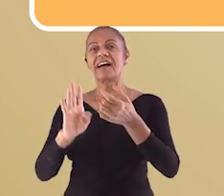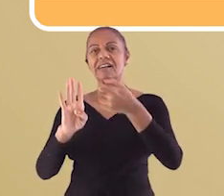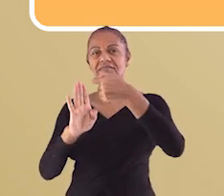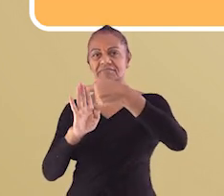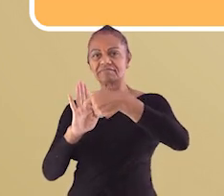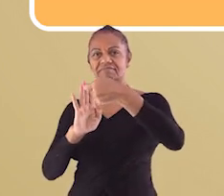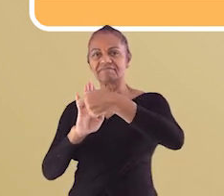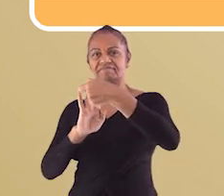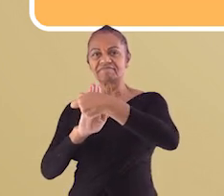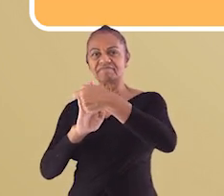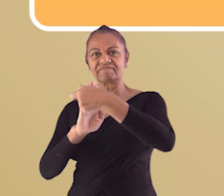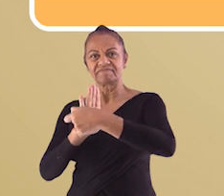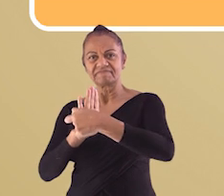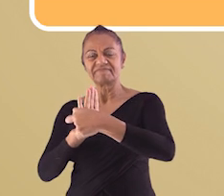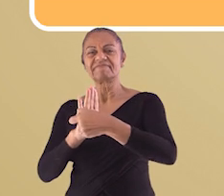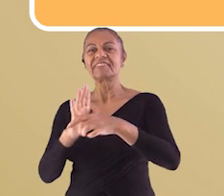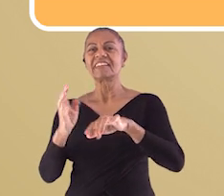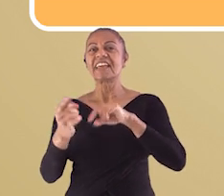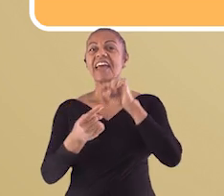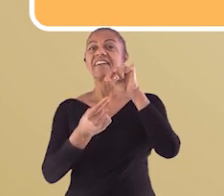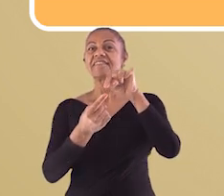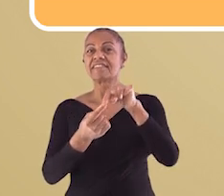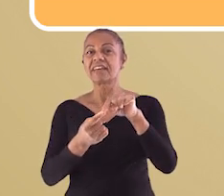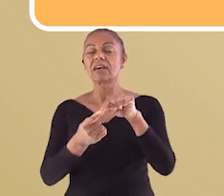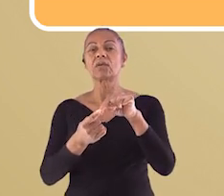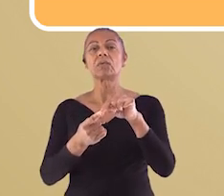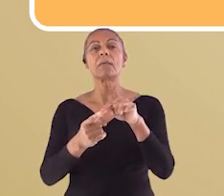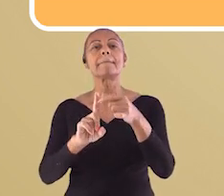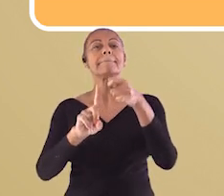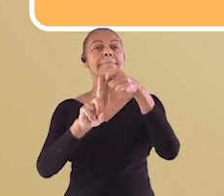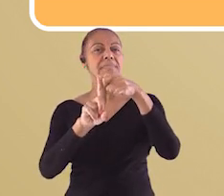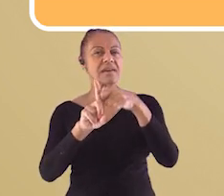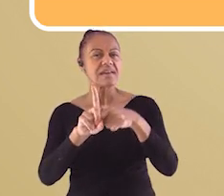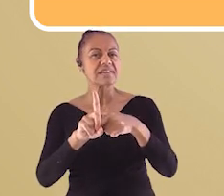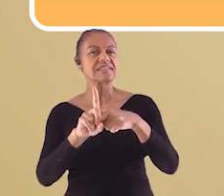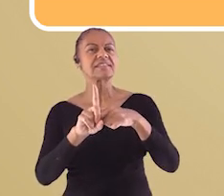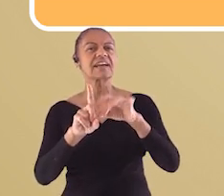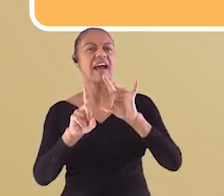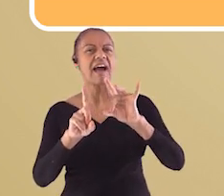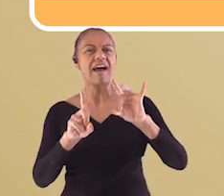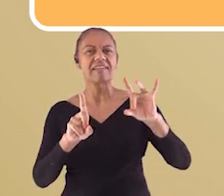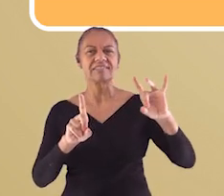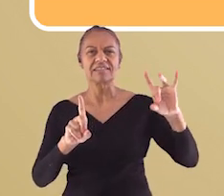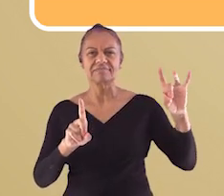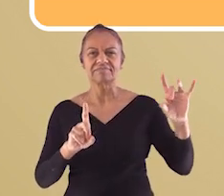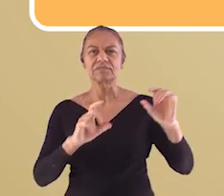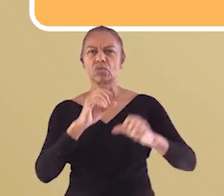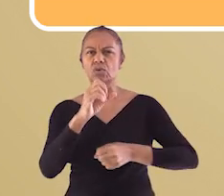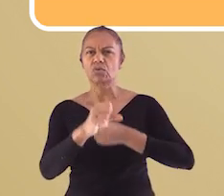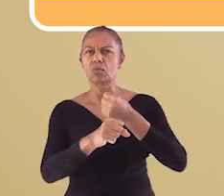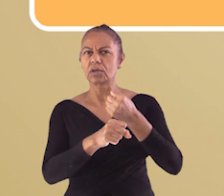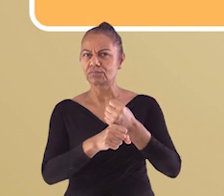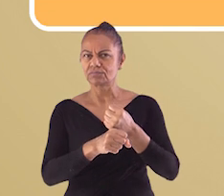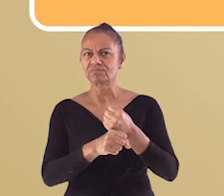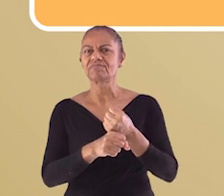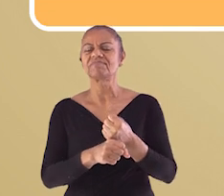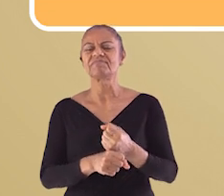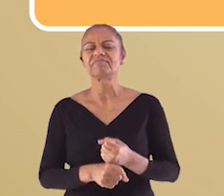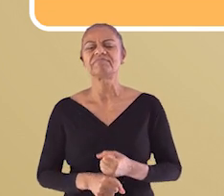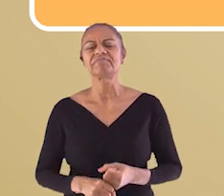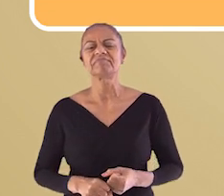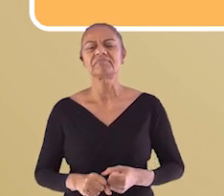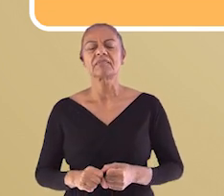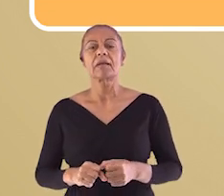seus respectivos meses. Para isso, vamos precisar dos materiais que aparecem na sua tela, que são